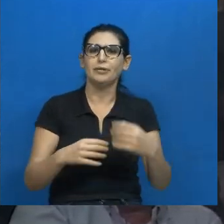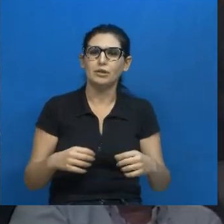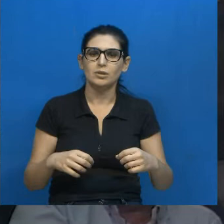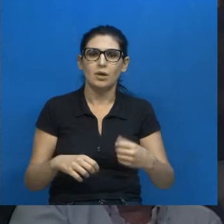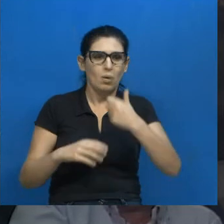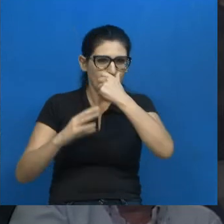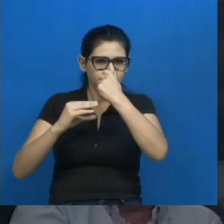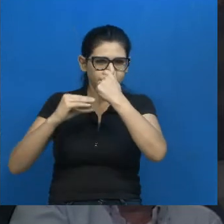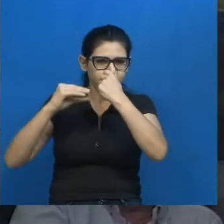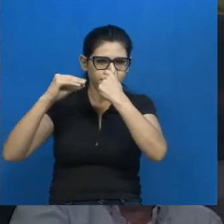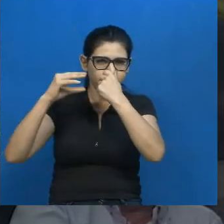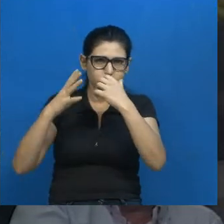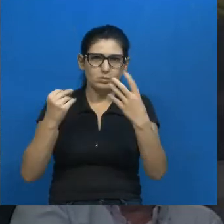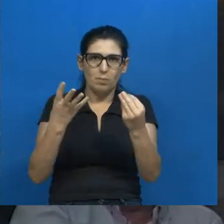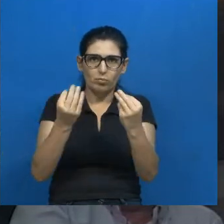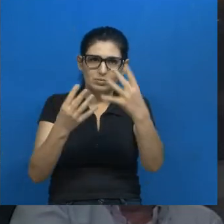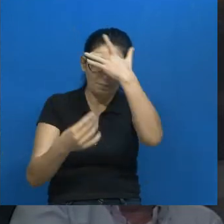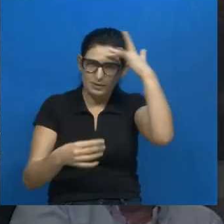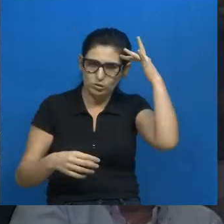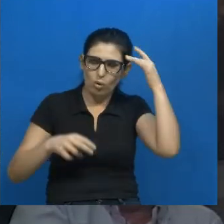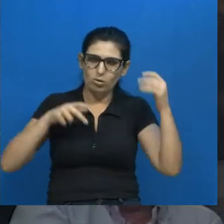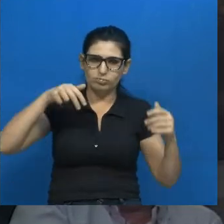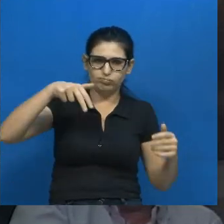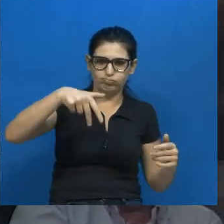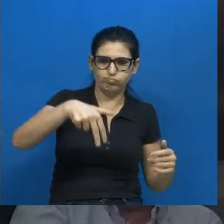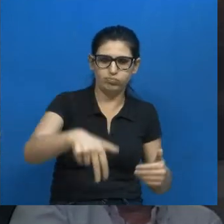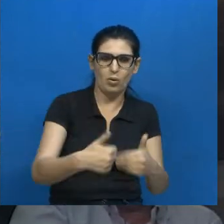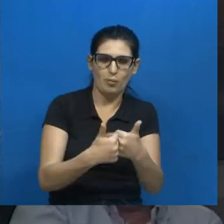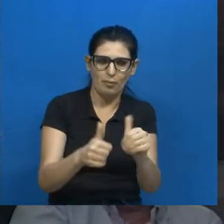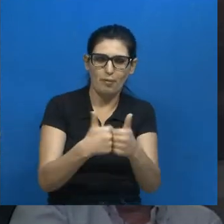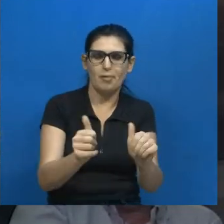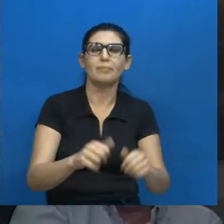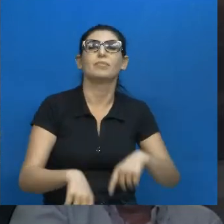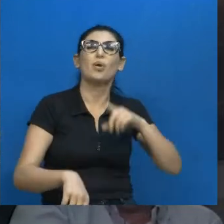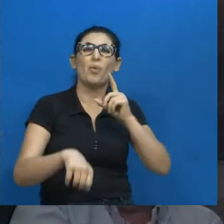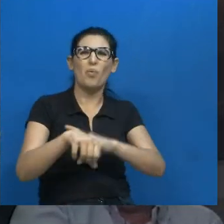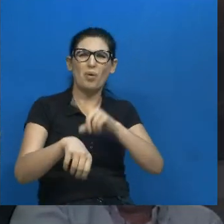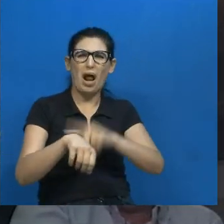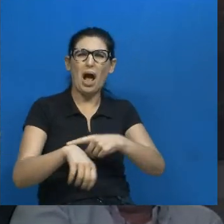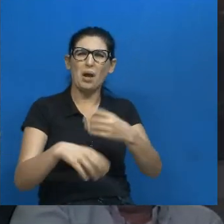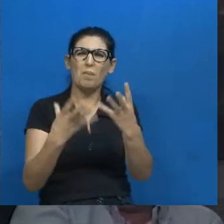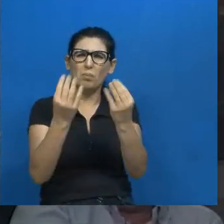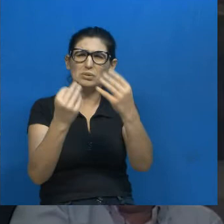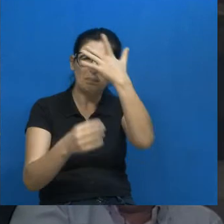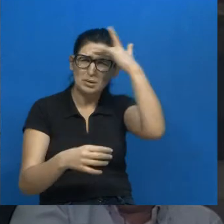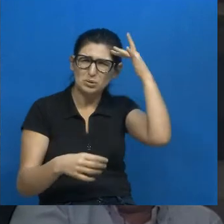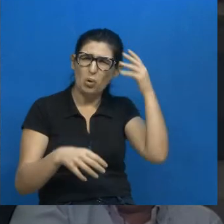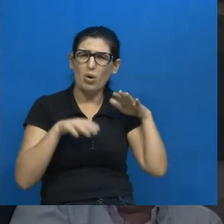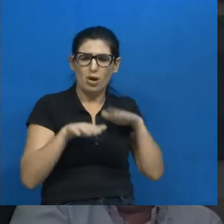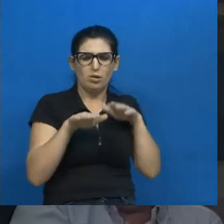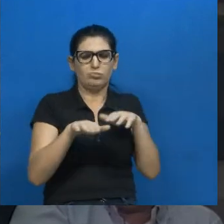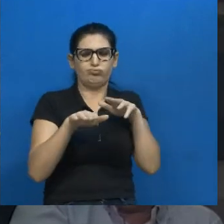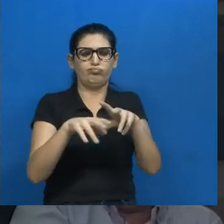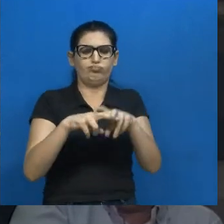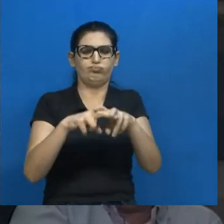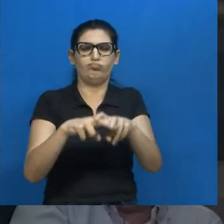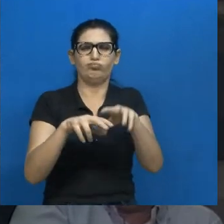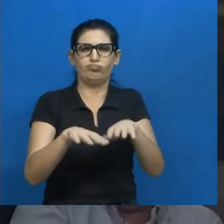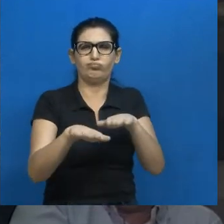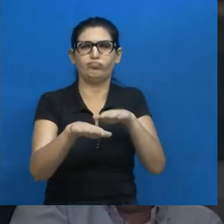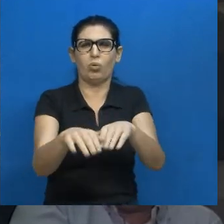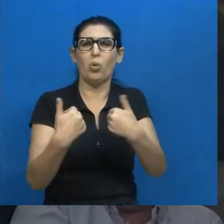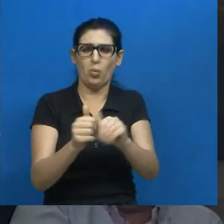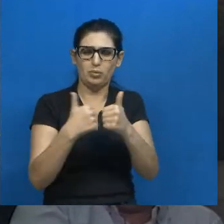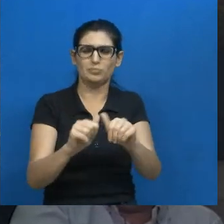gente precisa rever realmente sobre isso. Horários de pico, eu acabei de ouvir aqui, que em